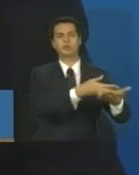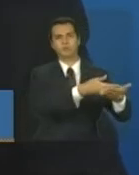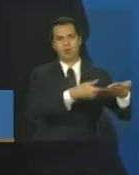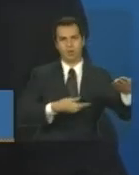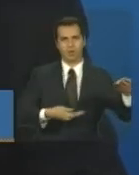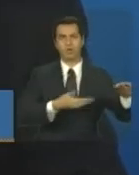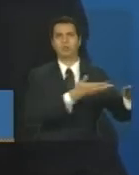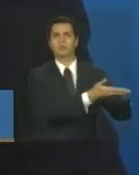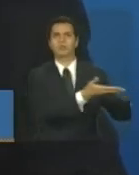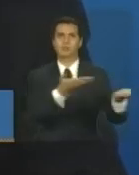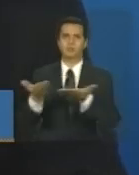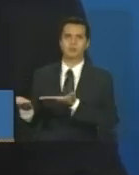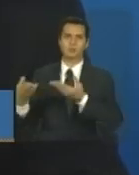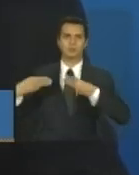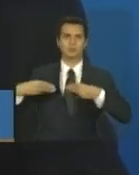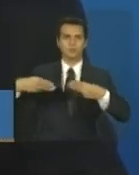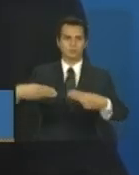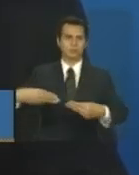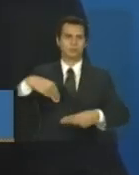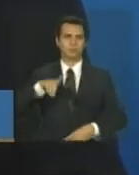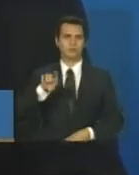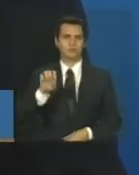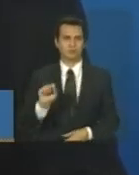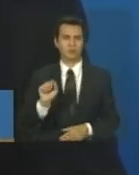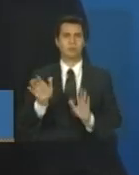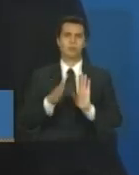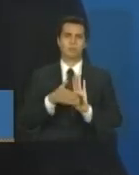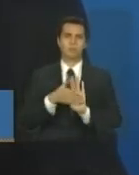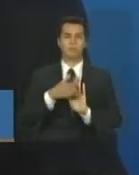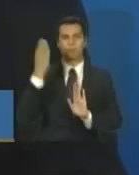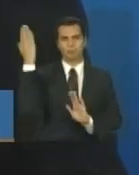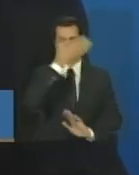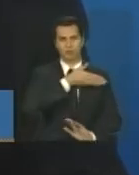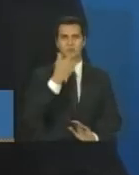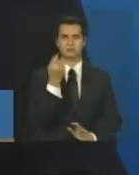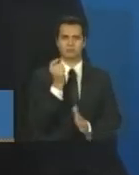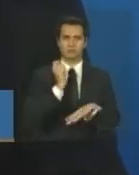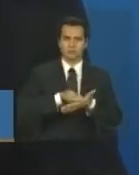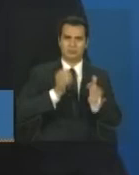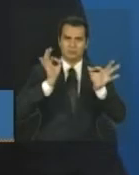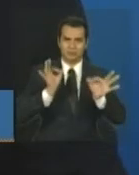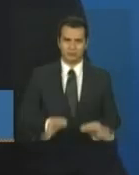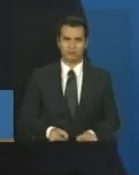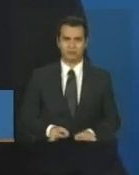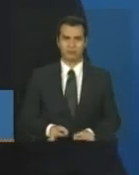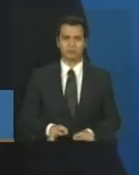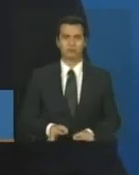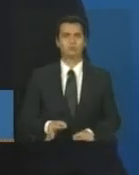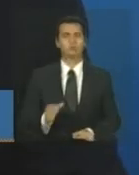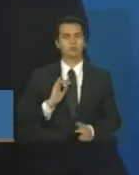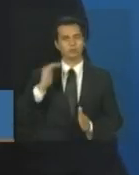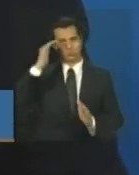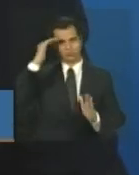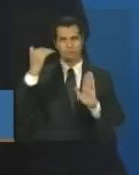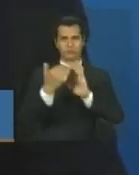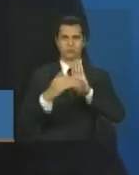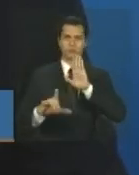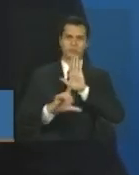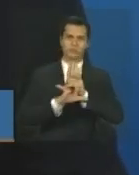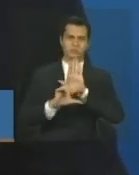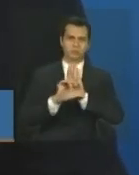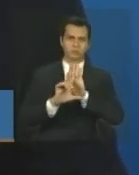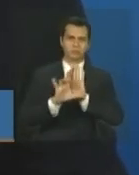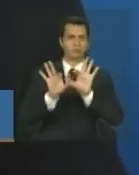primeiro dos formulários o meio da forma de prestação de contas escrito lá na portaria interministerial 127